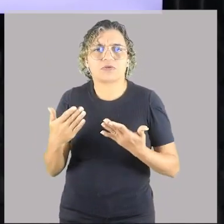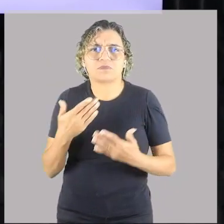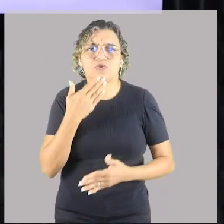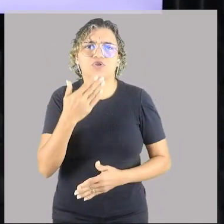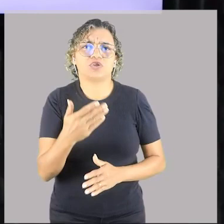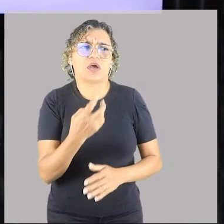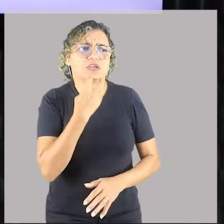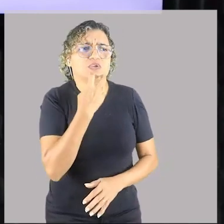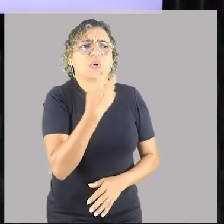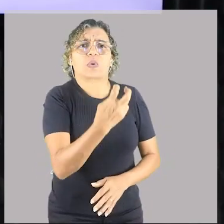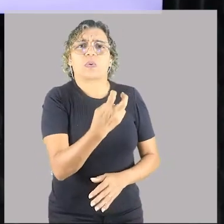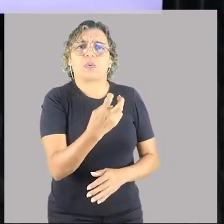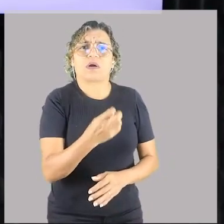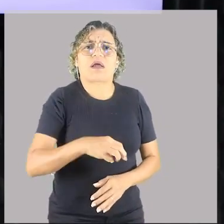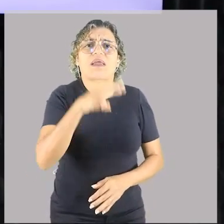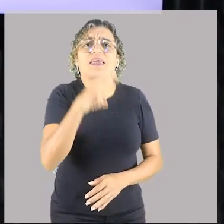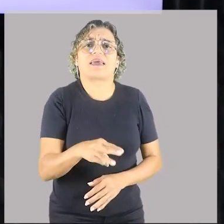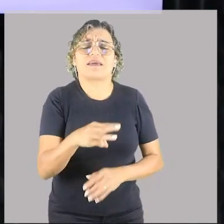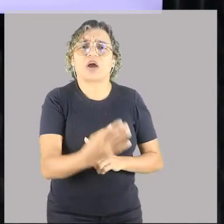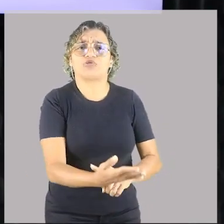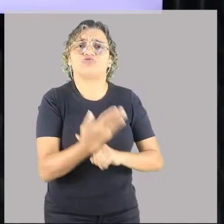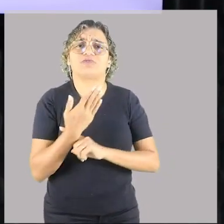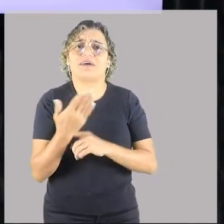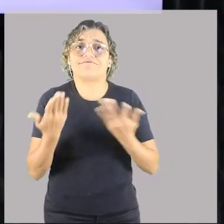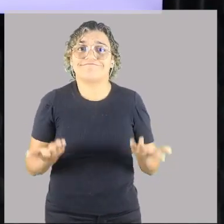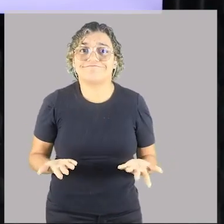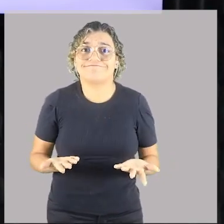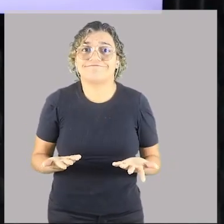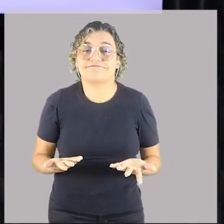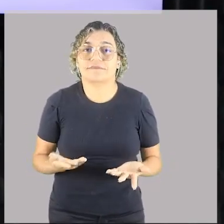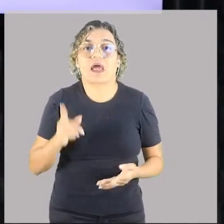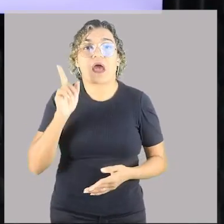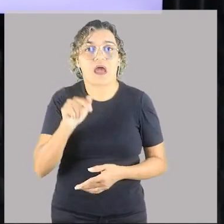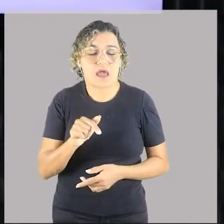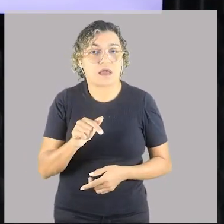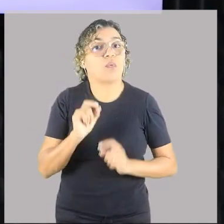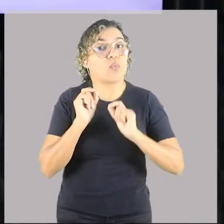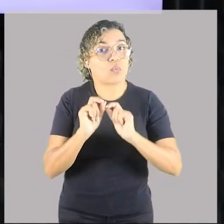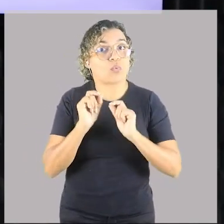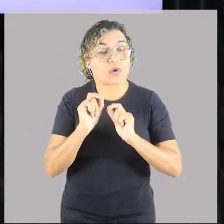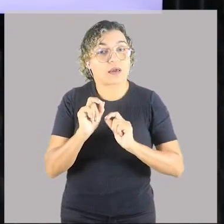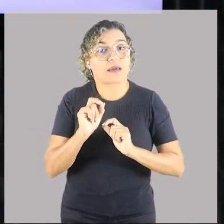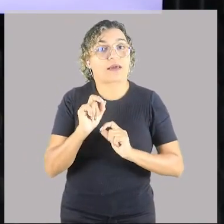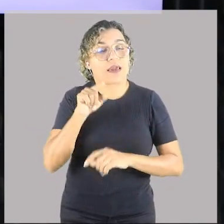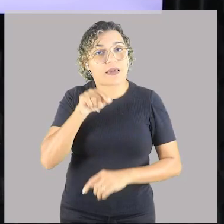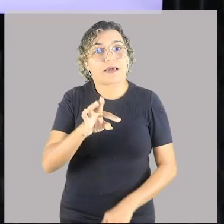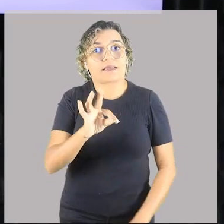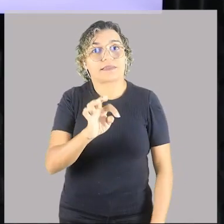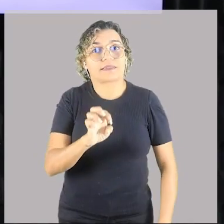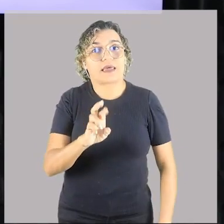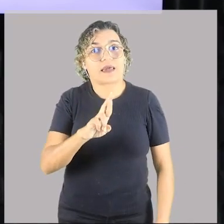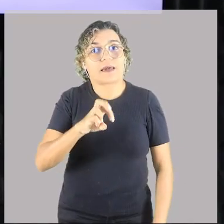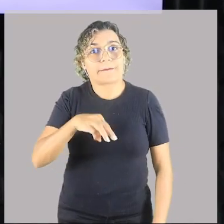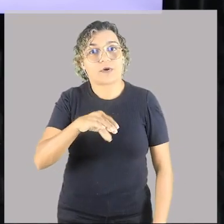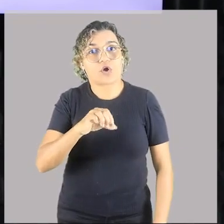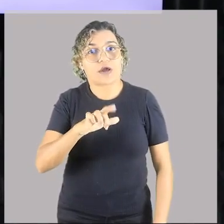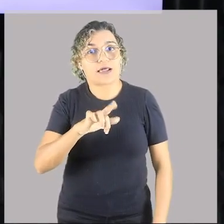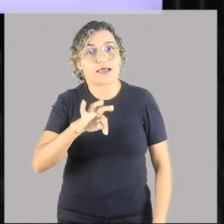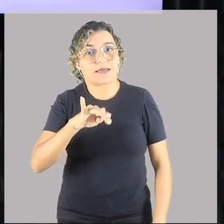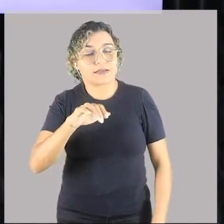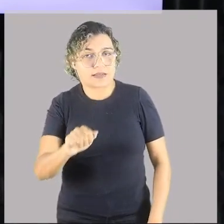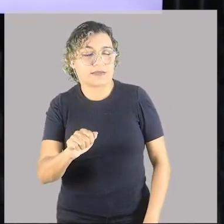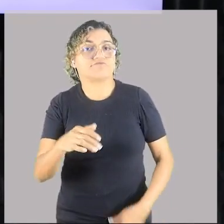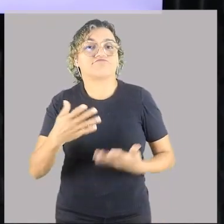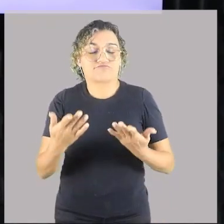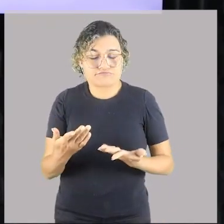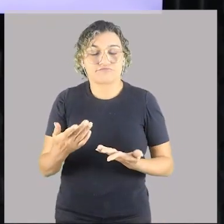help? Para onde que a gente vai pedir socorro? Justamente nesse caso para as termoelétricas, que